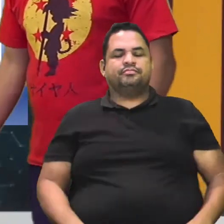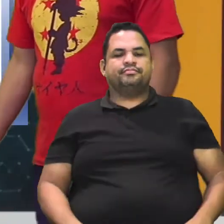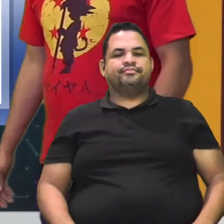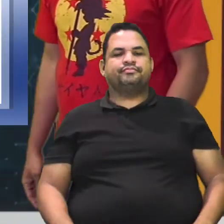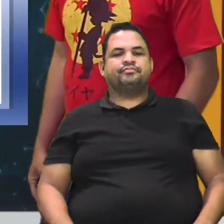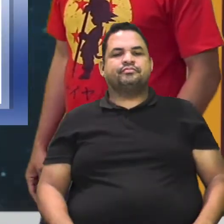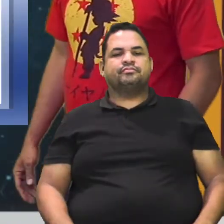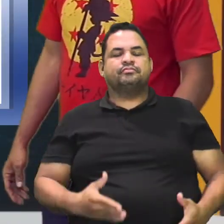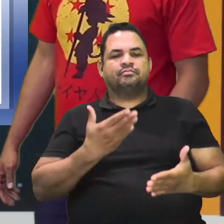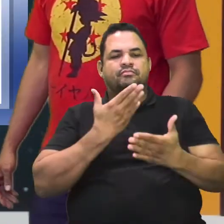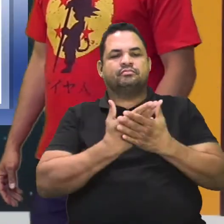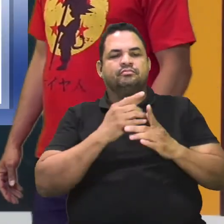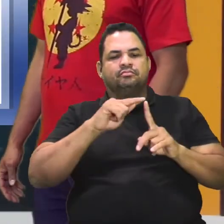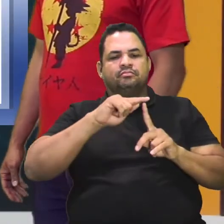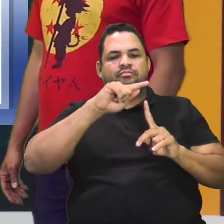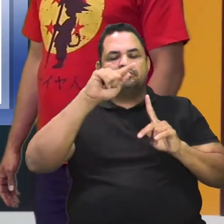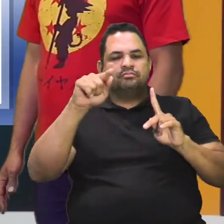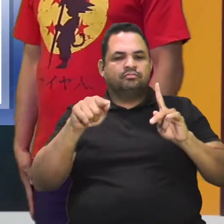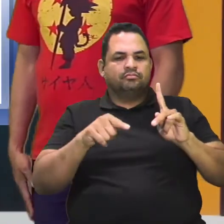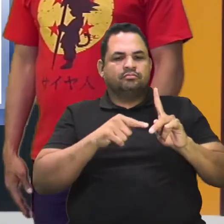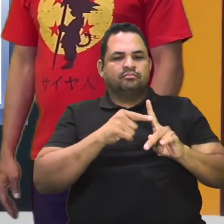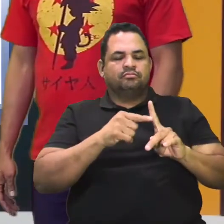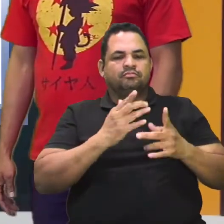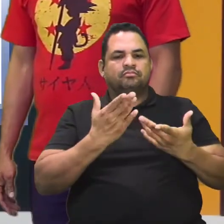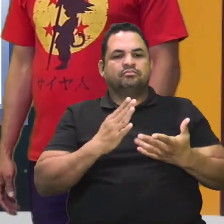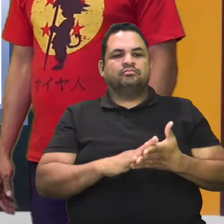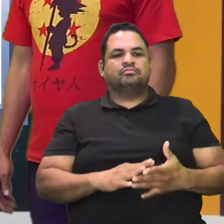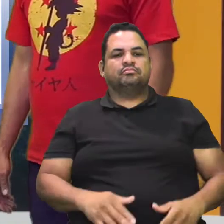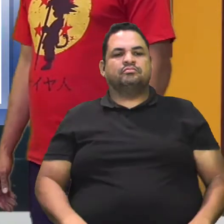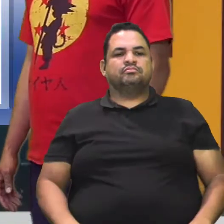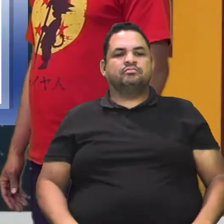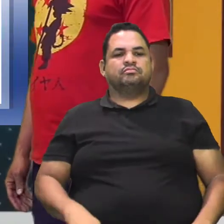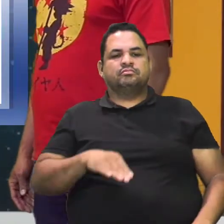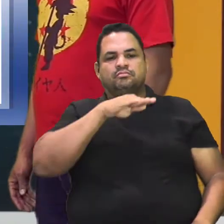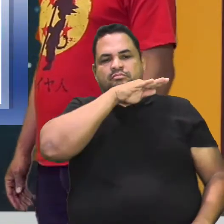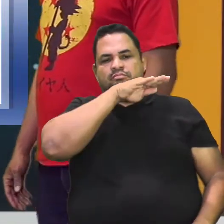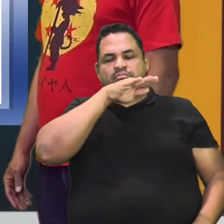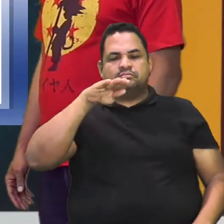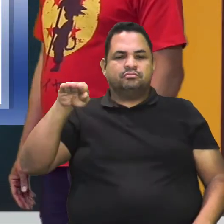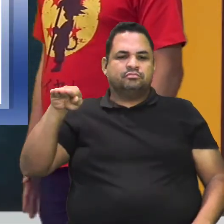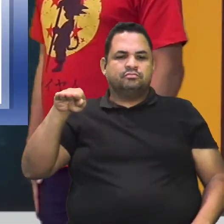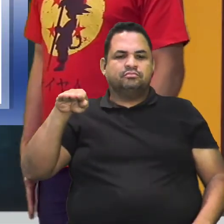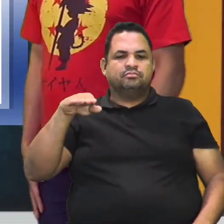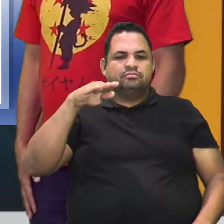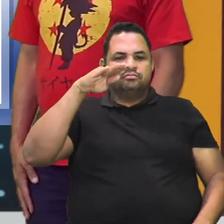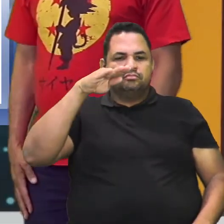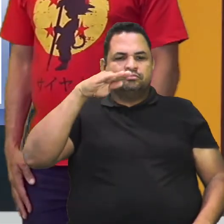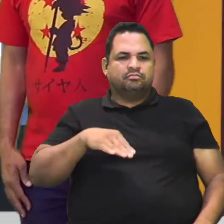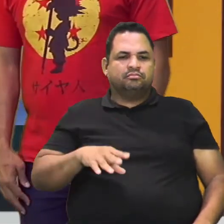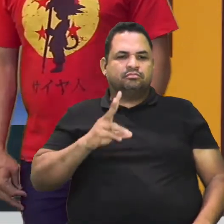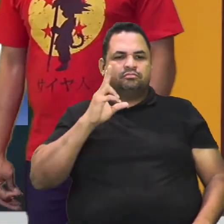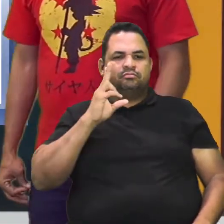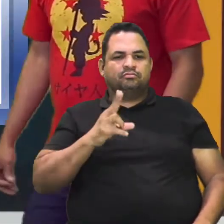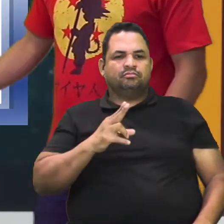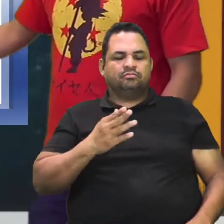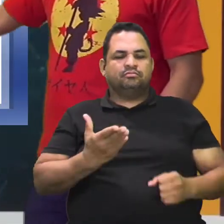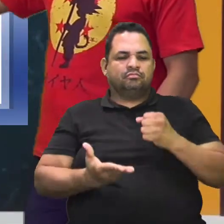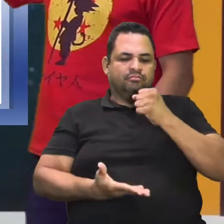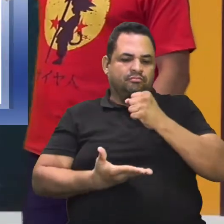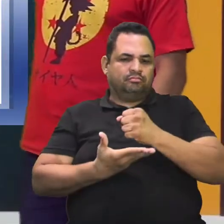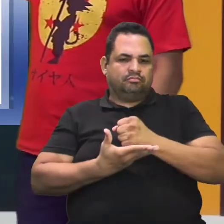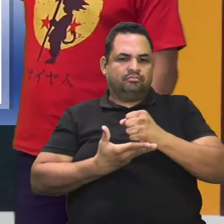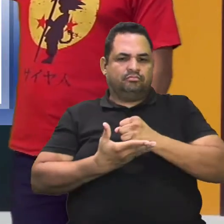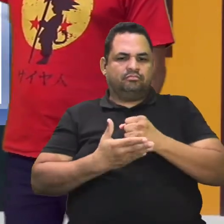circunferência, a gente estudou já na nossa temporada anterior, ela é um corte feito paralelo à base, por isso que fica igual à